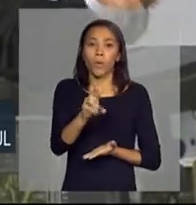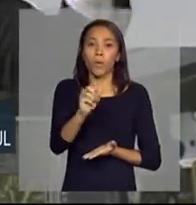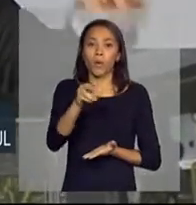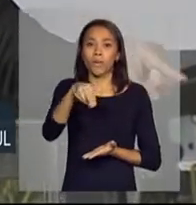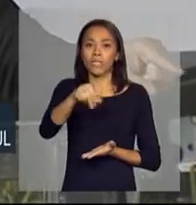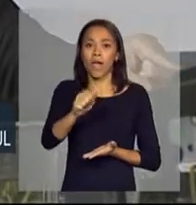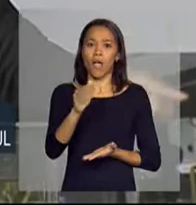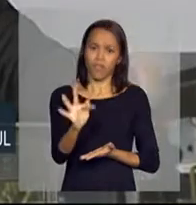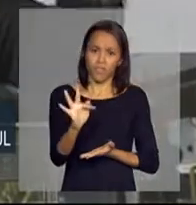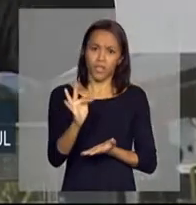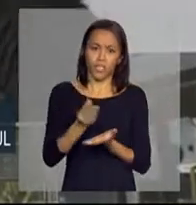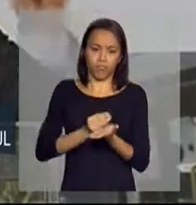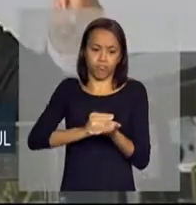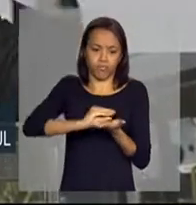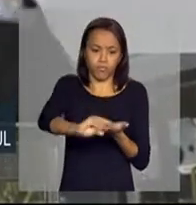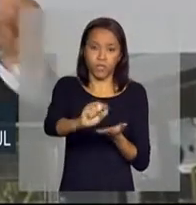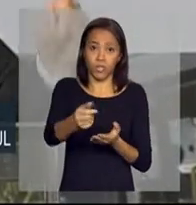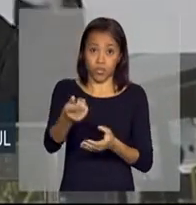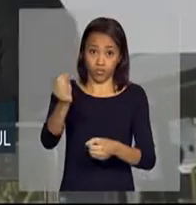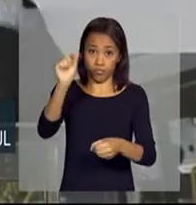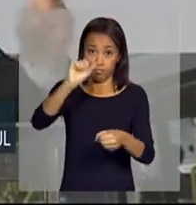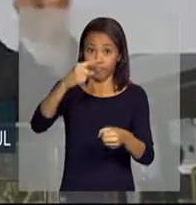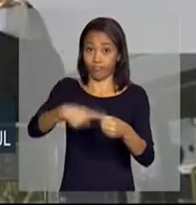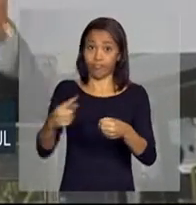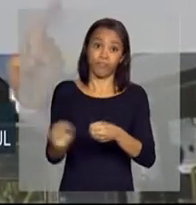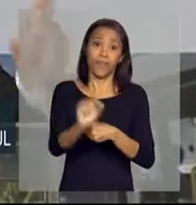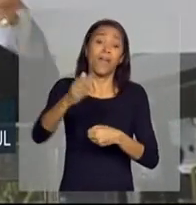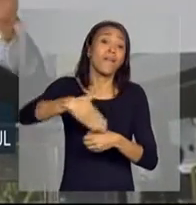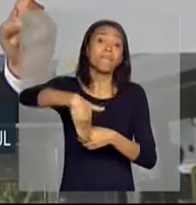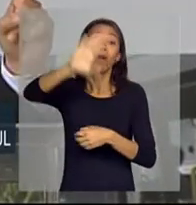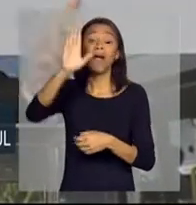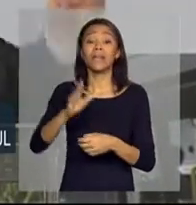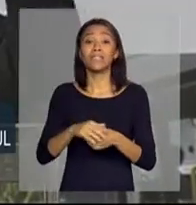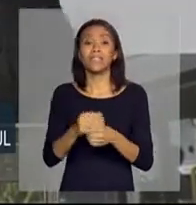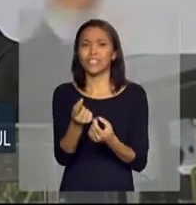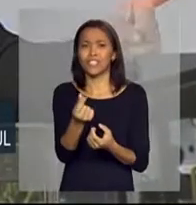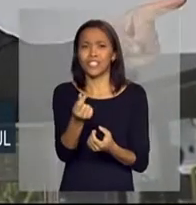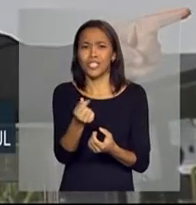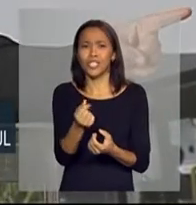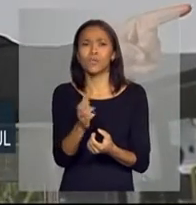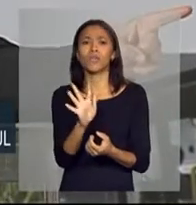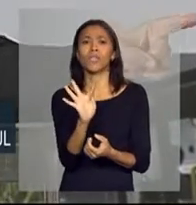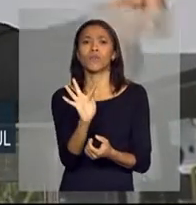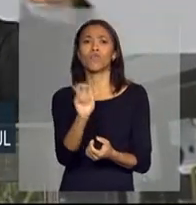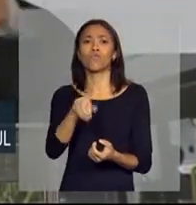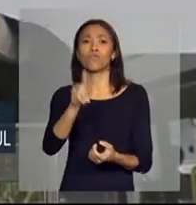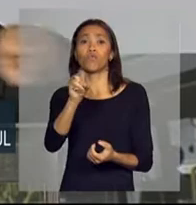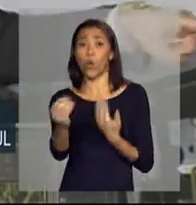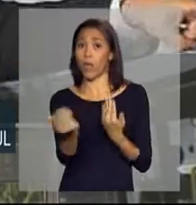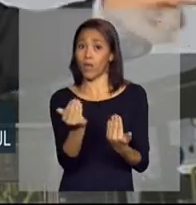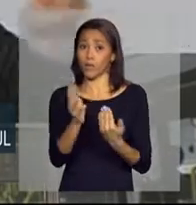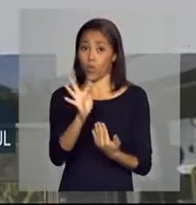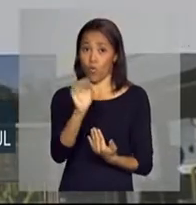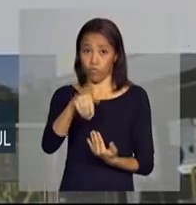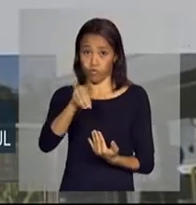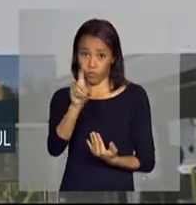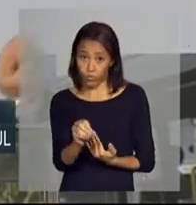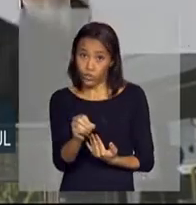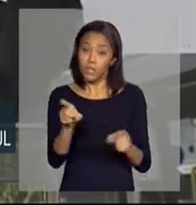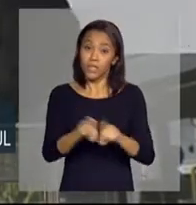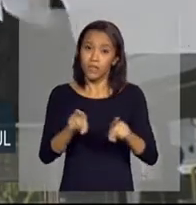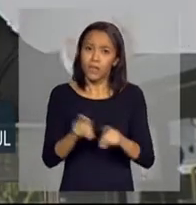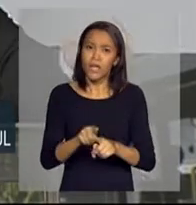na cidade é mais recurso do que o Fundo de Participação dos Municípios transfere ao município, irrigando a economia